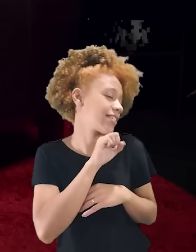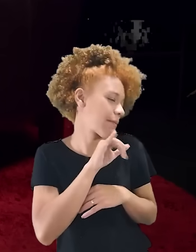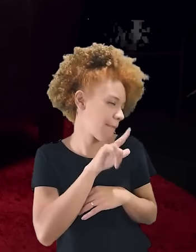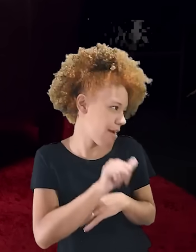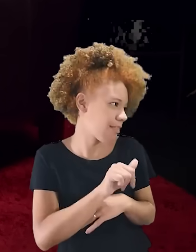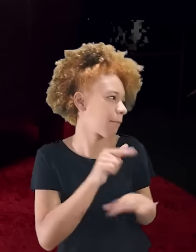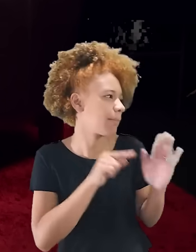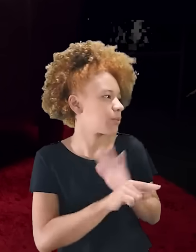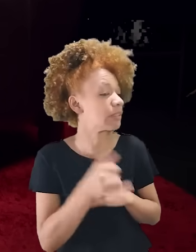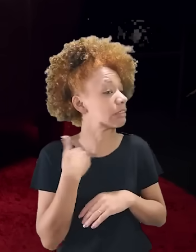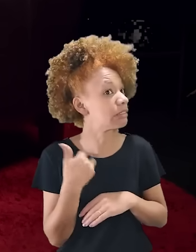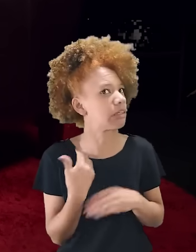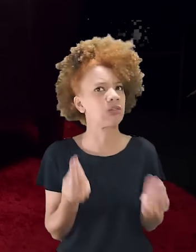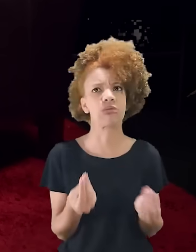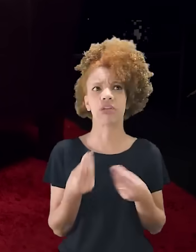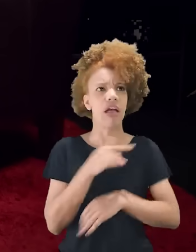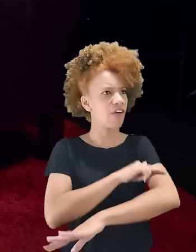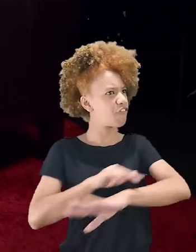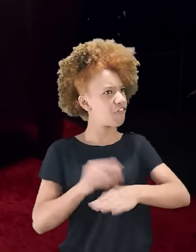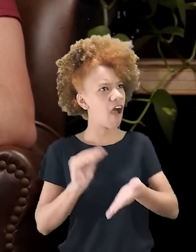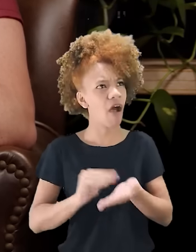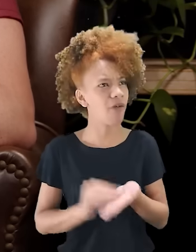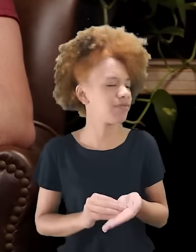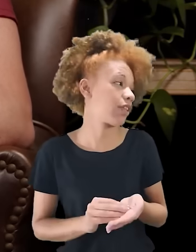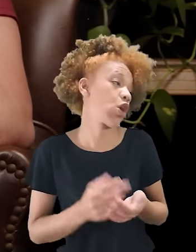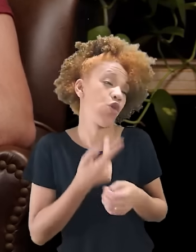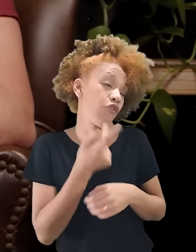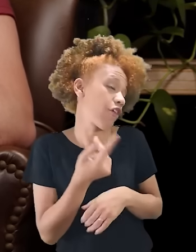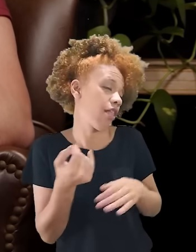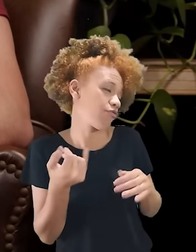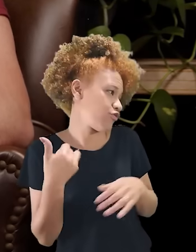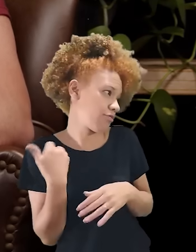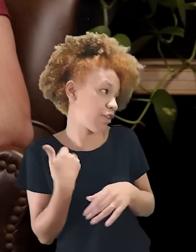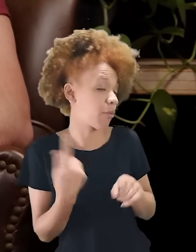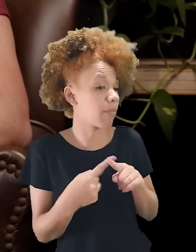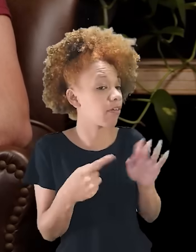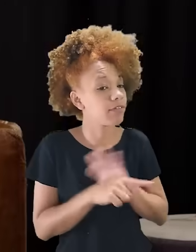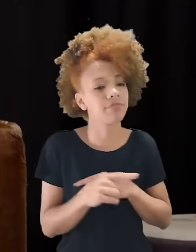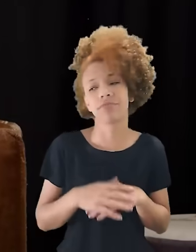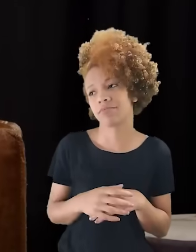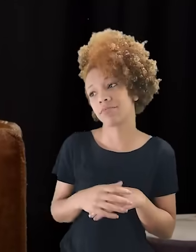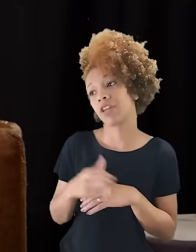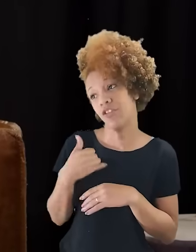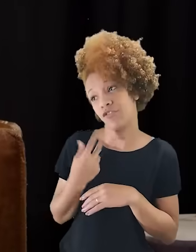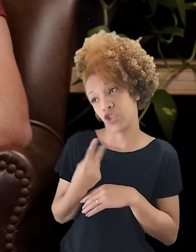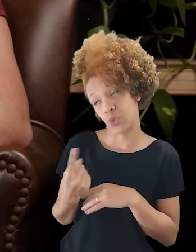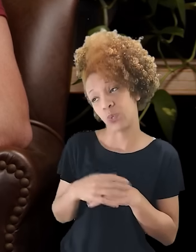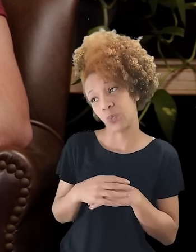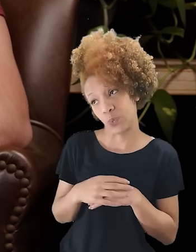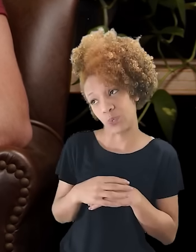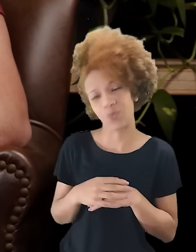falei Qual a sua idade você falou p não se pergunta isso você é deselegante e tal não vou falar de idade por que que eu fiz essa pergunta ele falou que eu tinha 21 falei